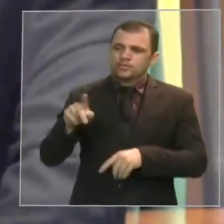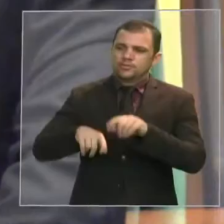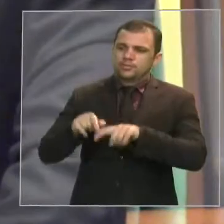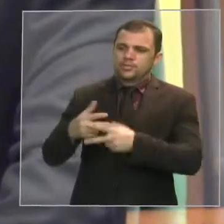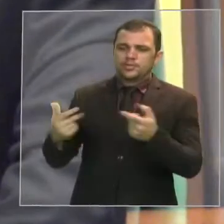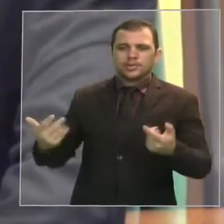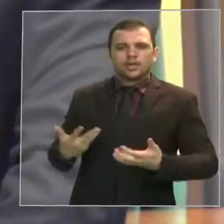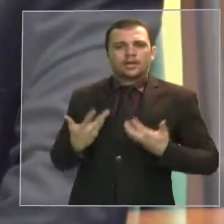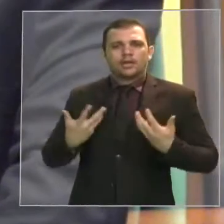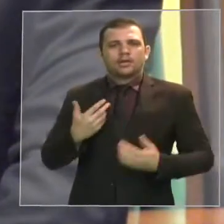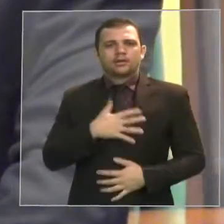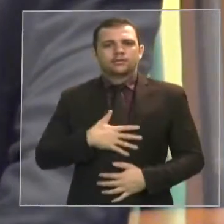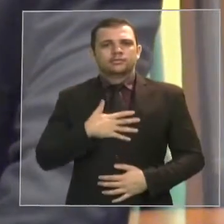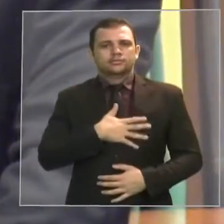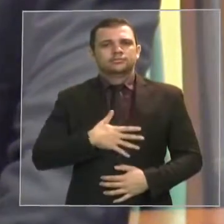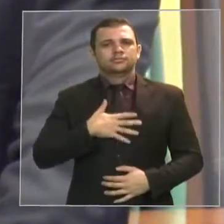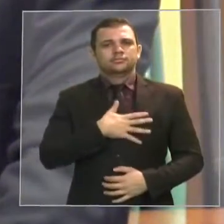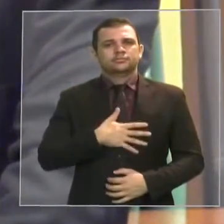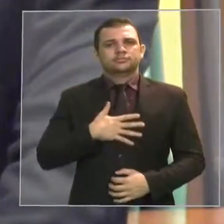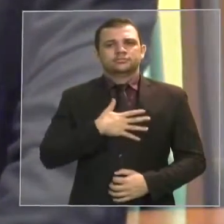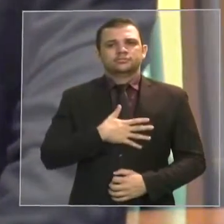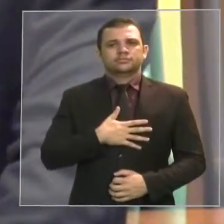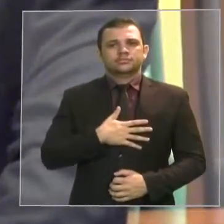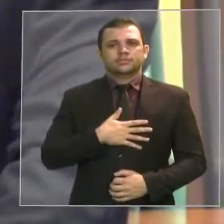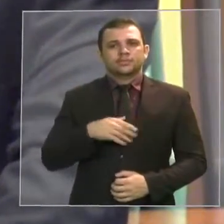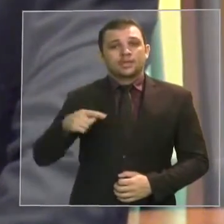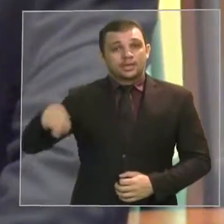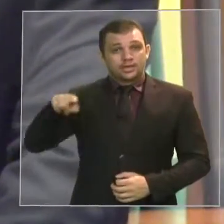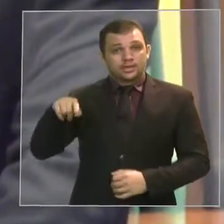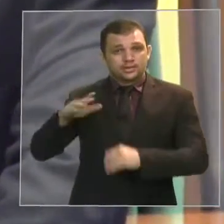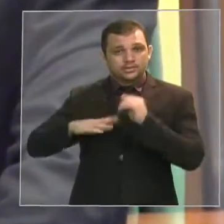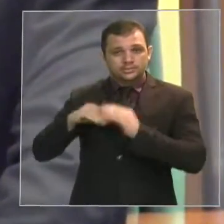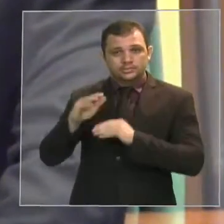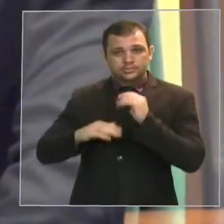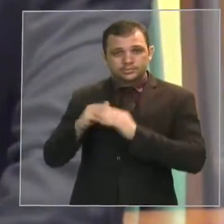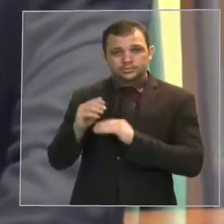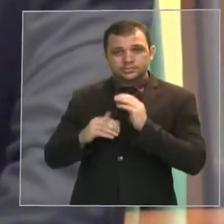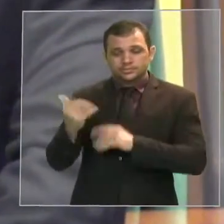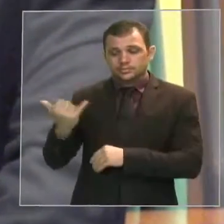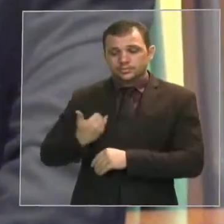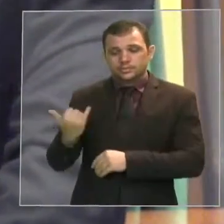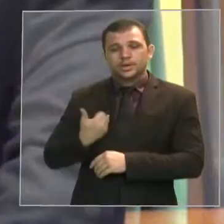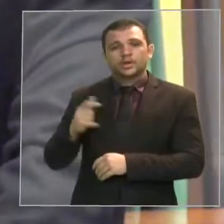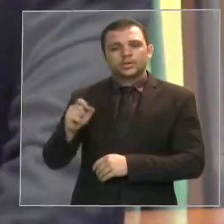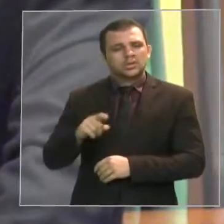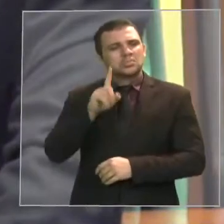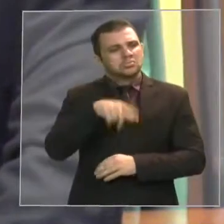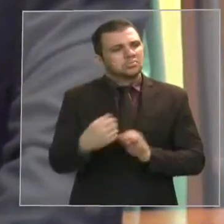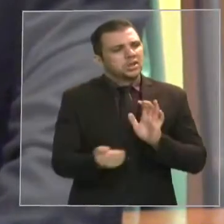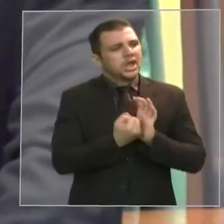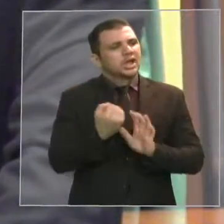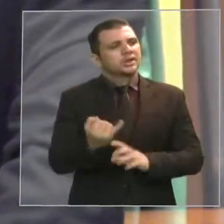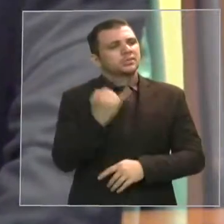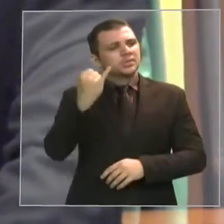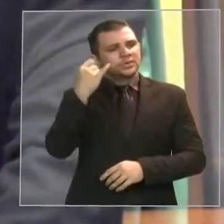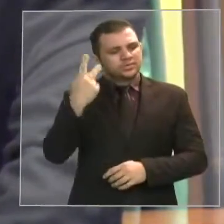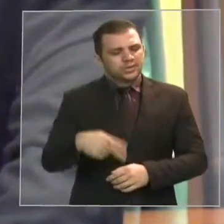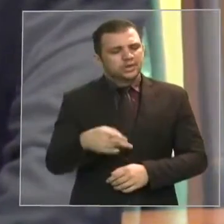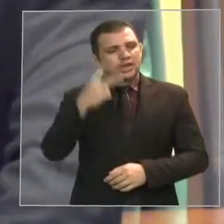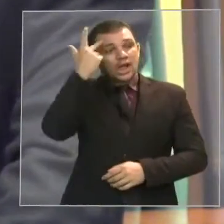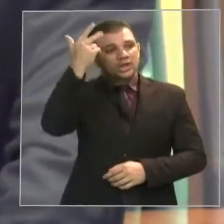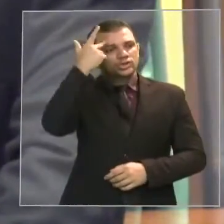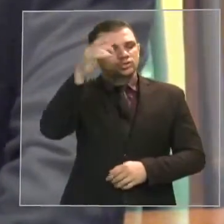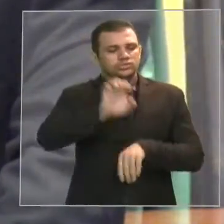odontologia que me disseram que é um marco para os para a história do